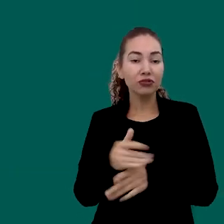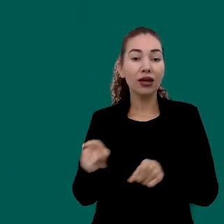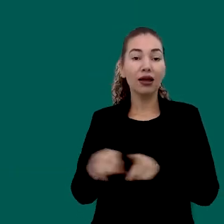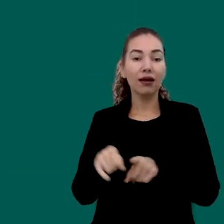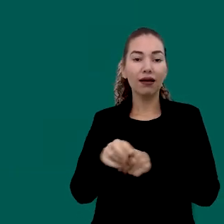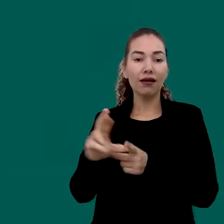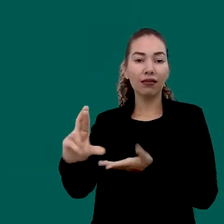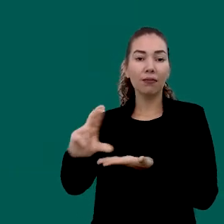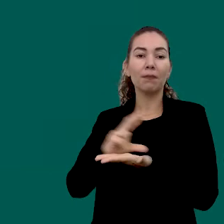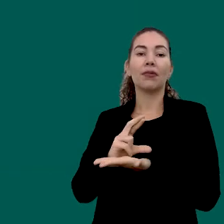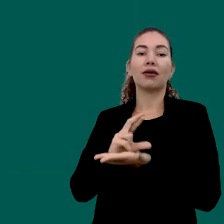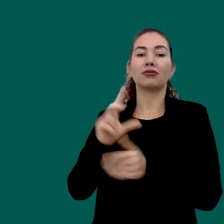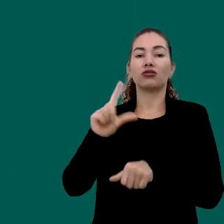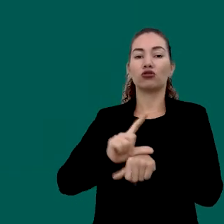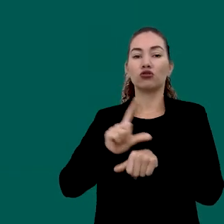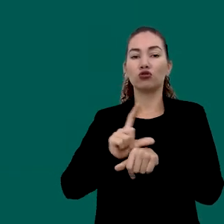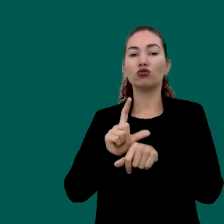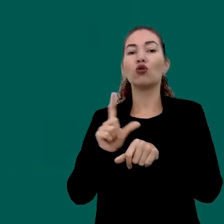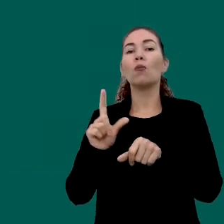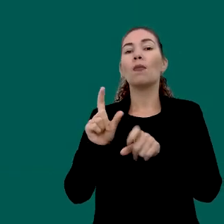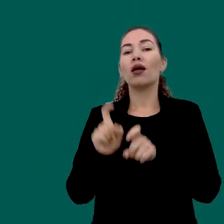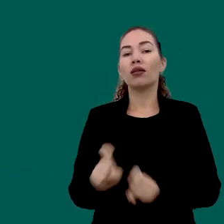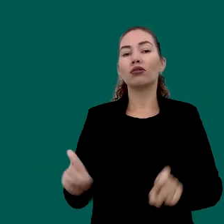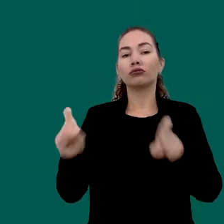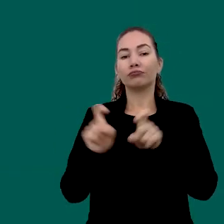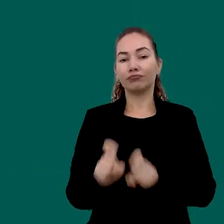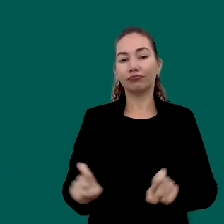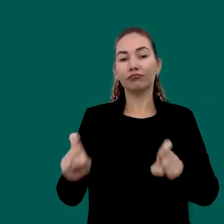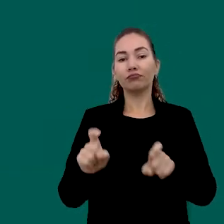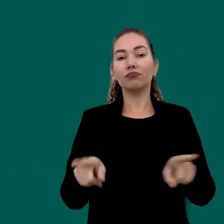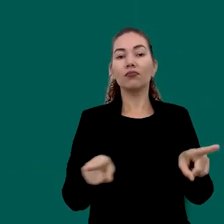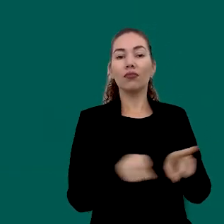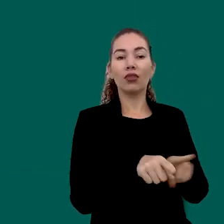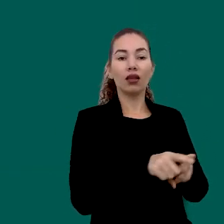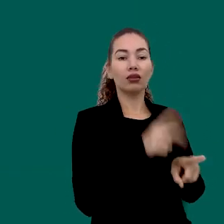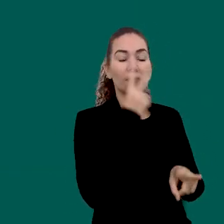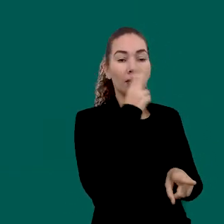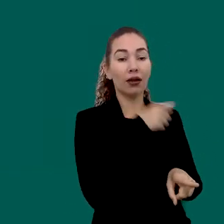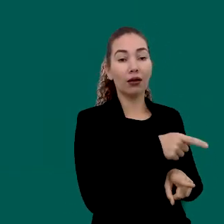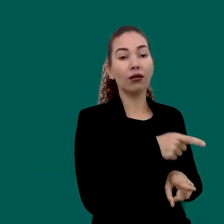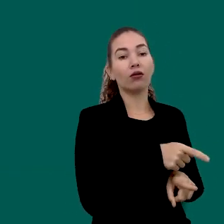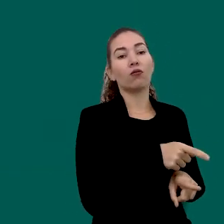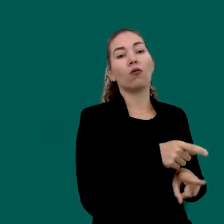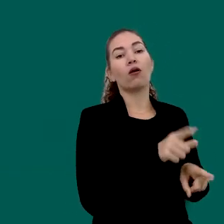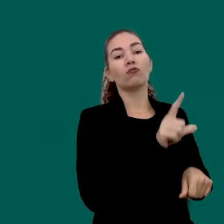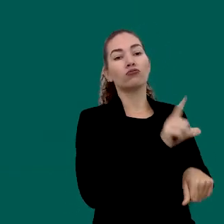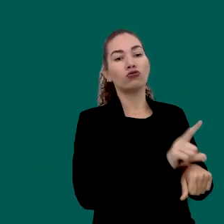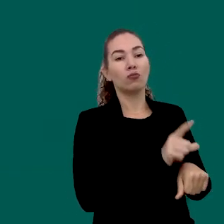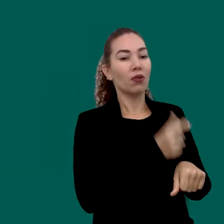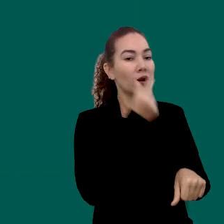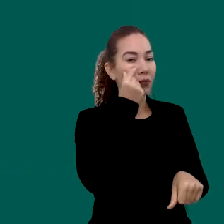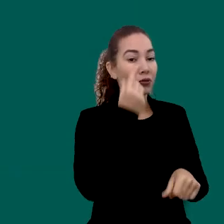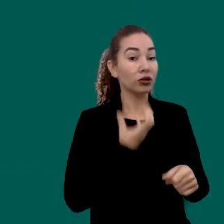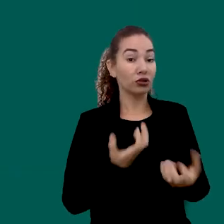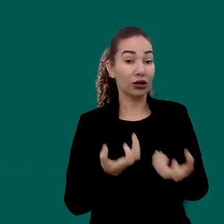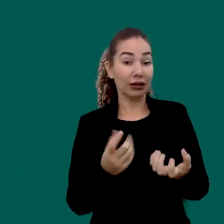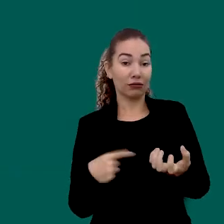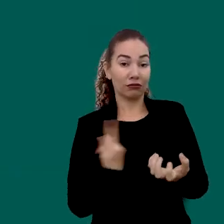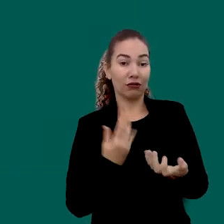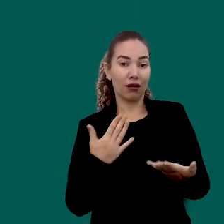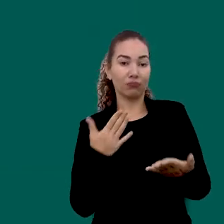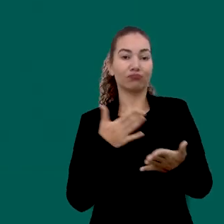de uma loja digital sendo padrão com o faturamento de uma loja física ou muito semelhante. Só que a gente quer estar lá em